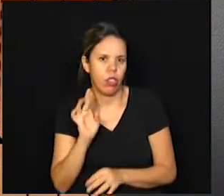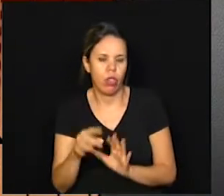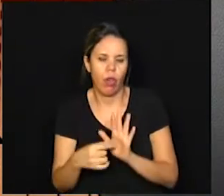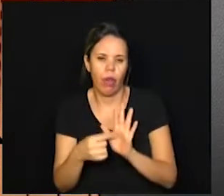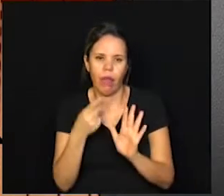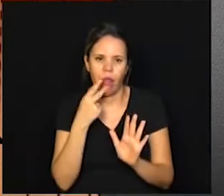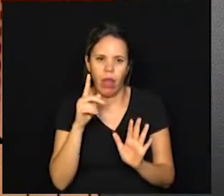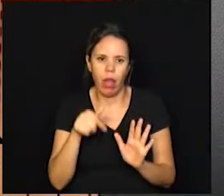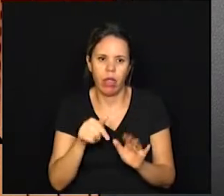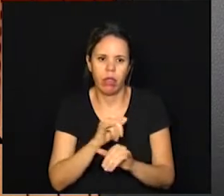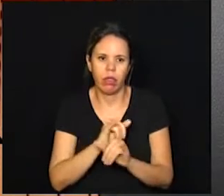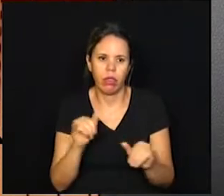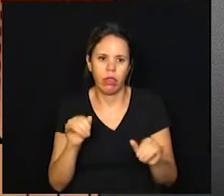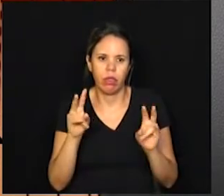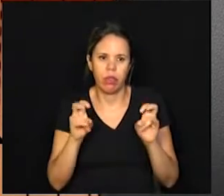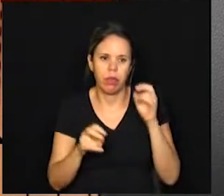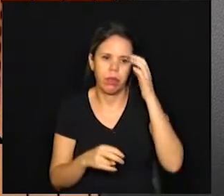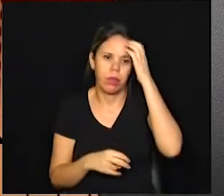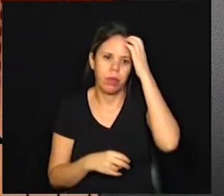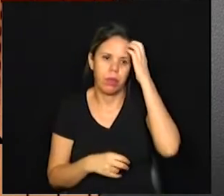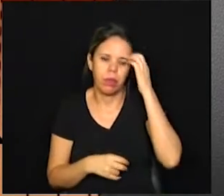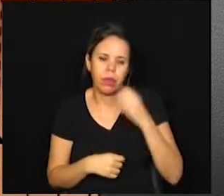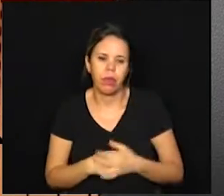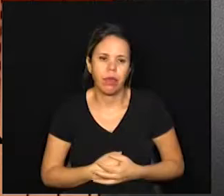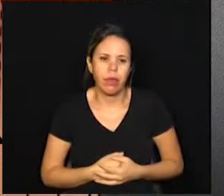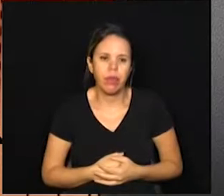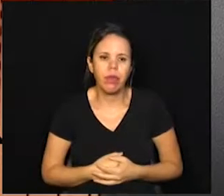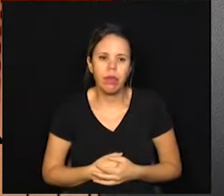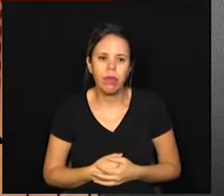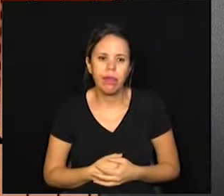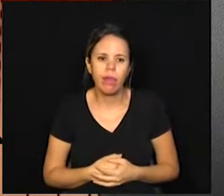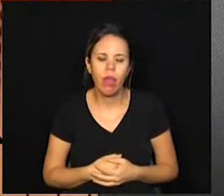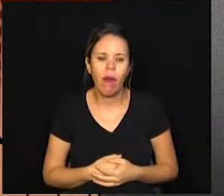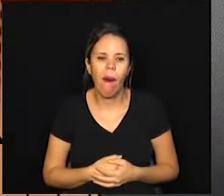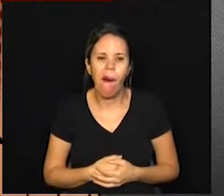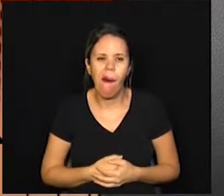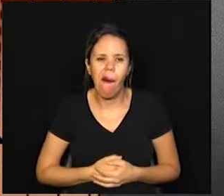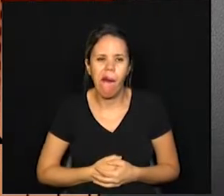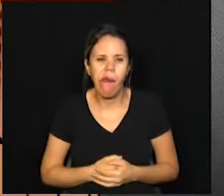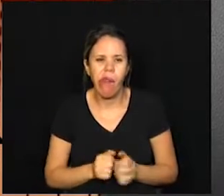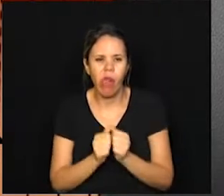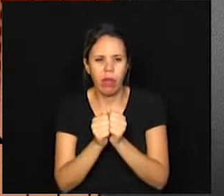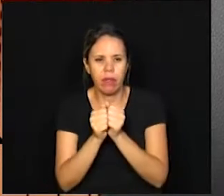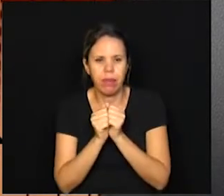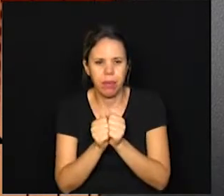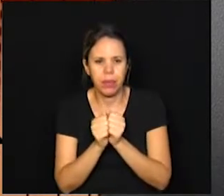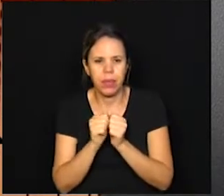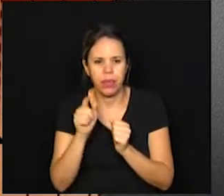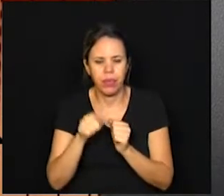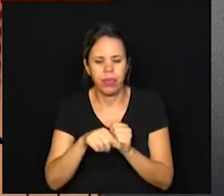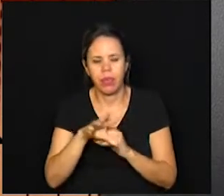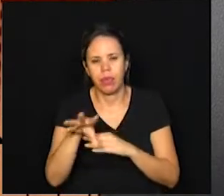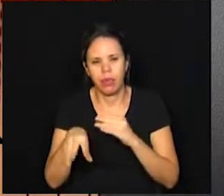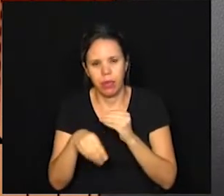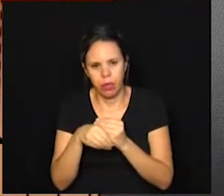gente fomente essa temática, mas eu trouxe, junto a esse